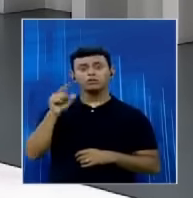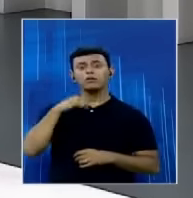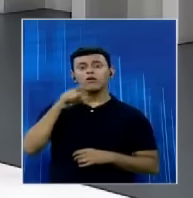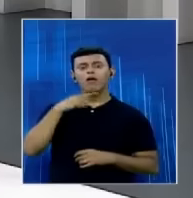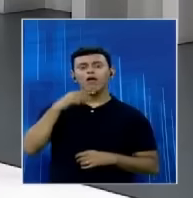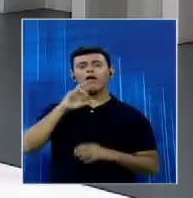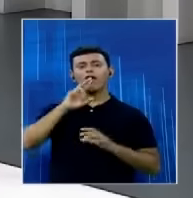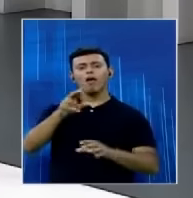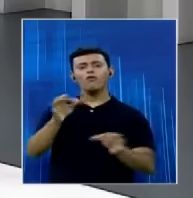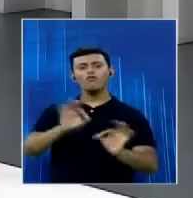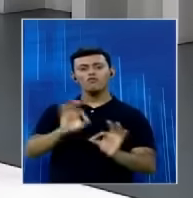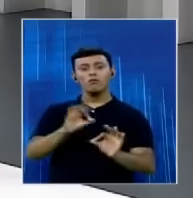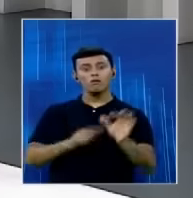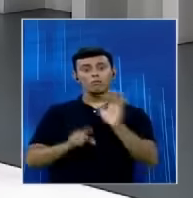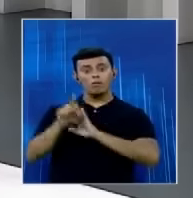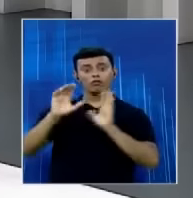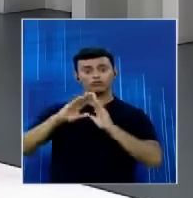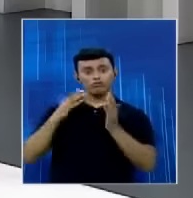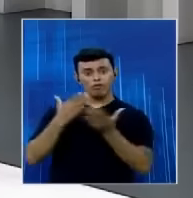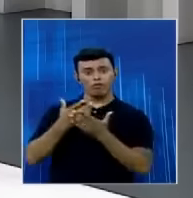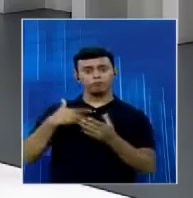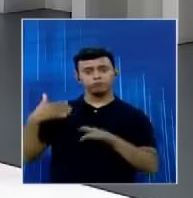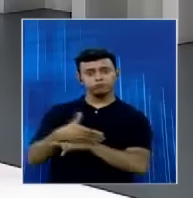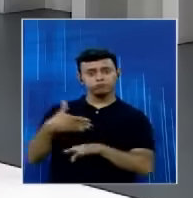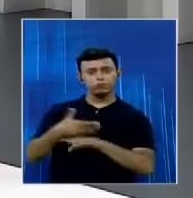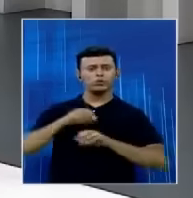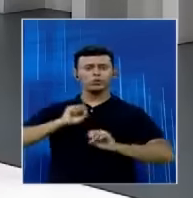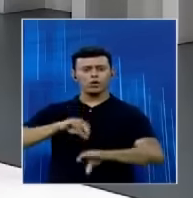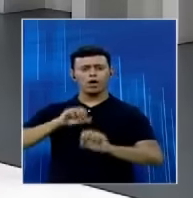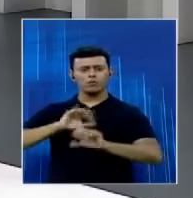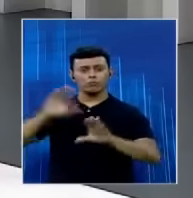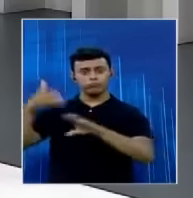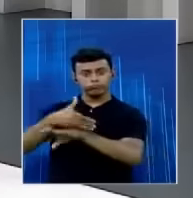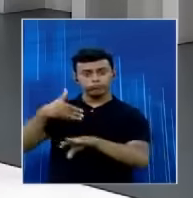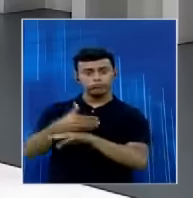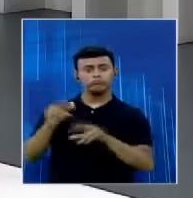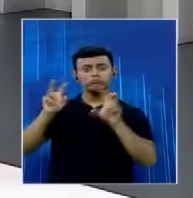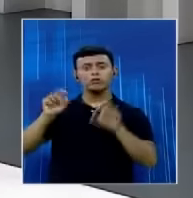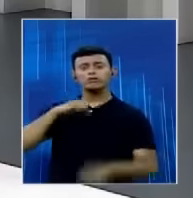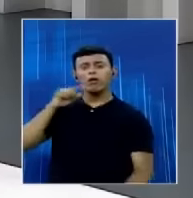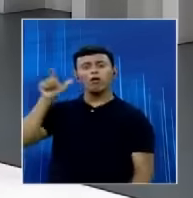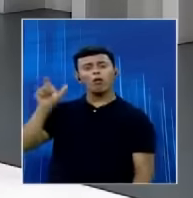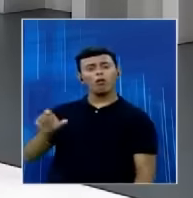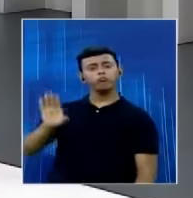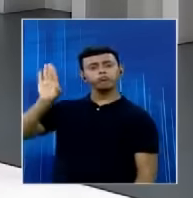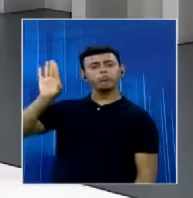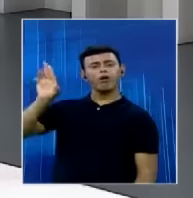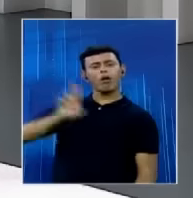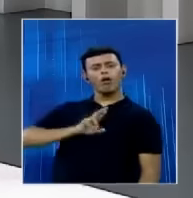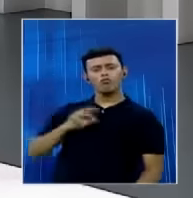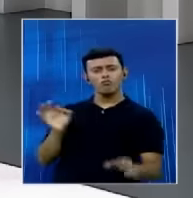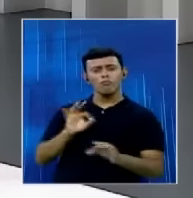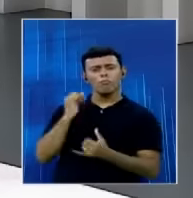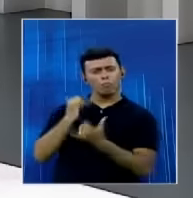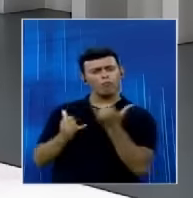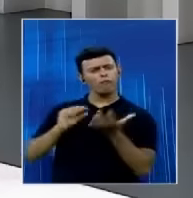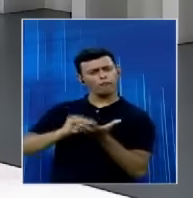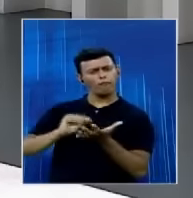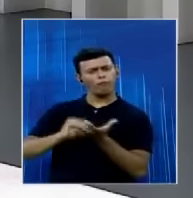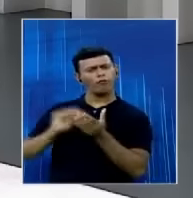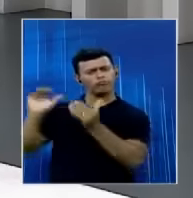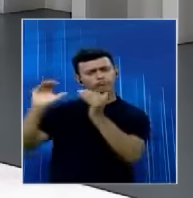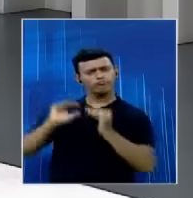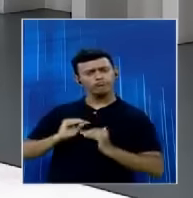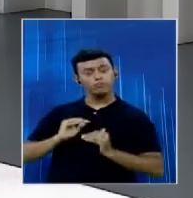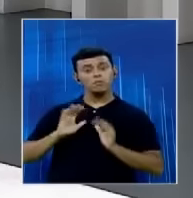isso. Perguntou sobre escola participativa, educação participativa, também ninguém respondeu. Então é meio desrespeitoso, mas acho que no conjunto é